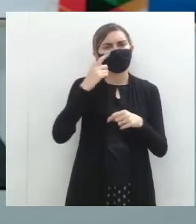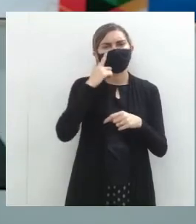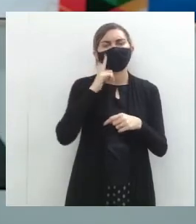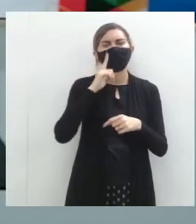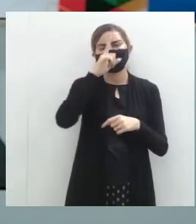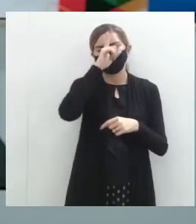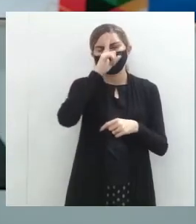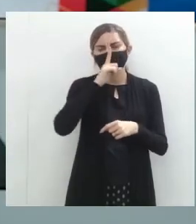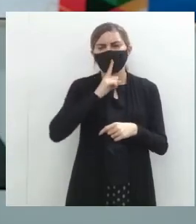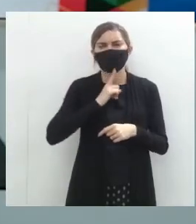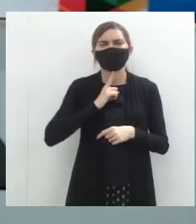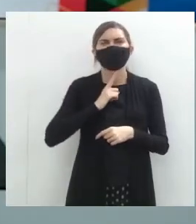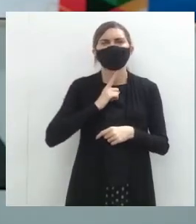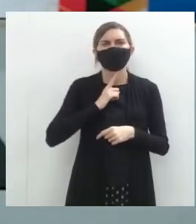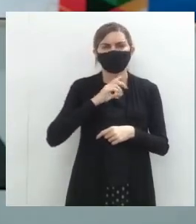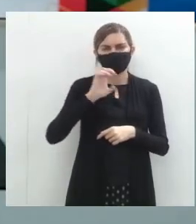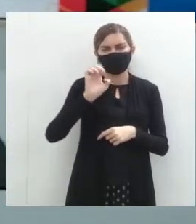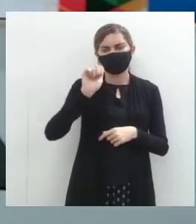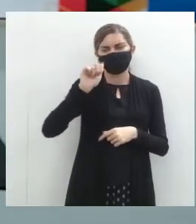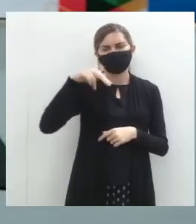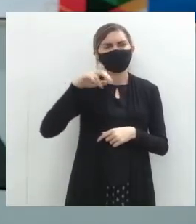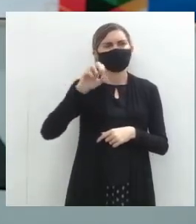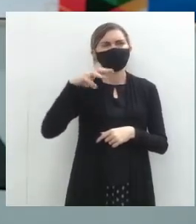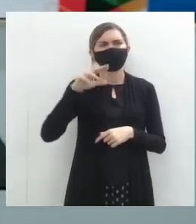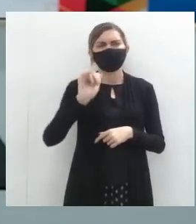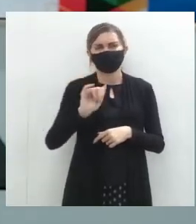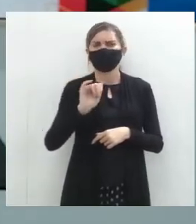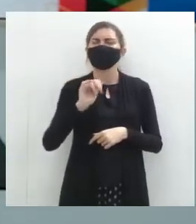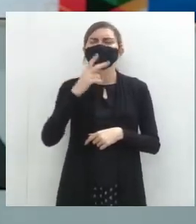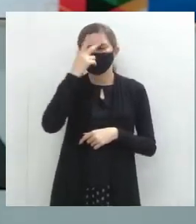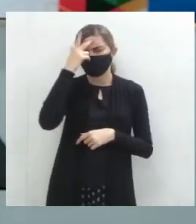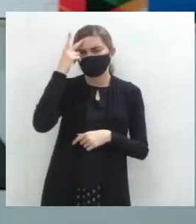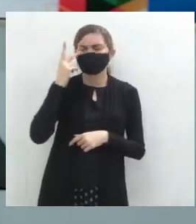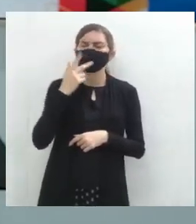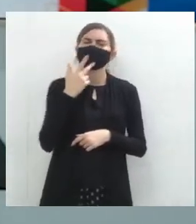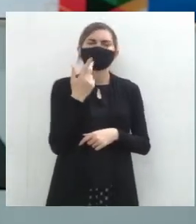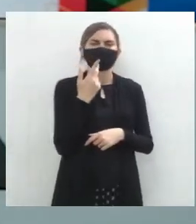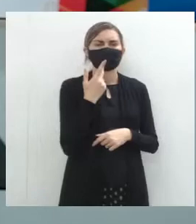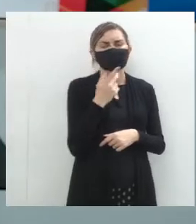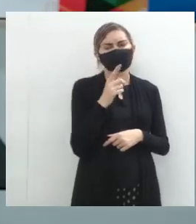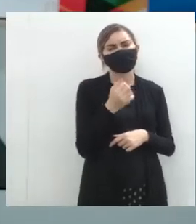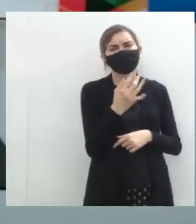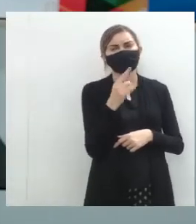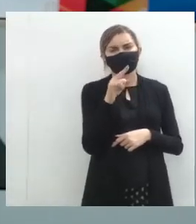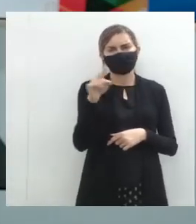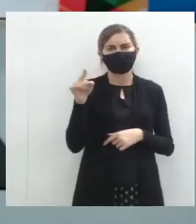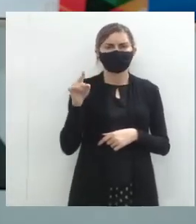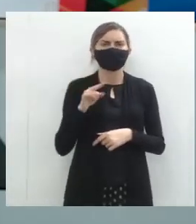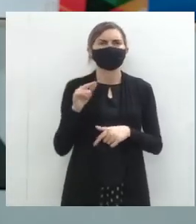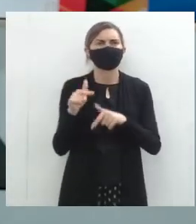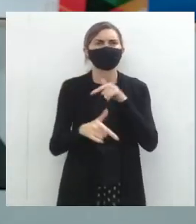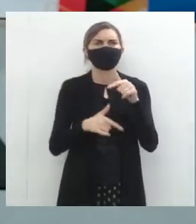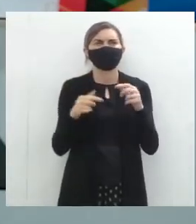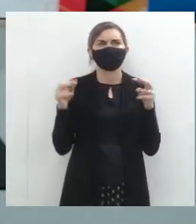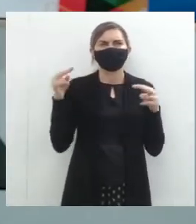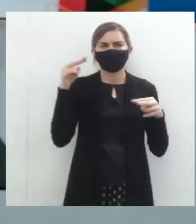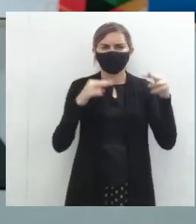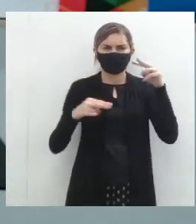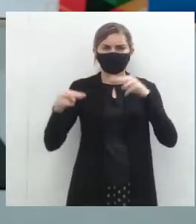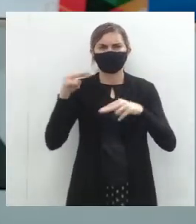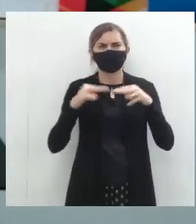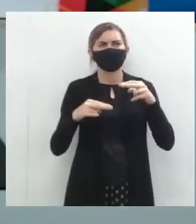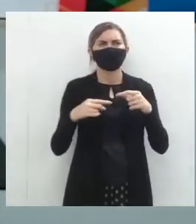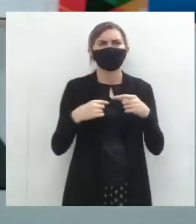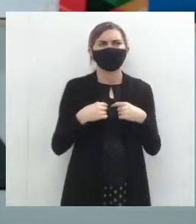anemia. Eu acho que você que está me vendo agora, você já deve ter escutado alguém que tem anemia. Quando você trabalha com alguém, quando você observa alguém que tem